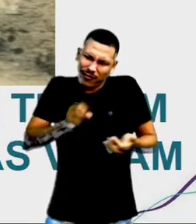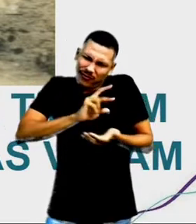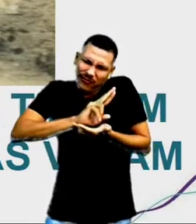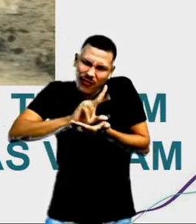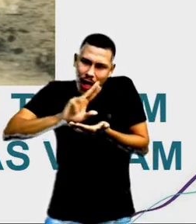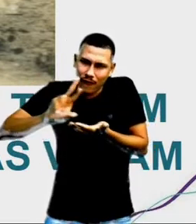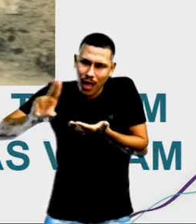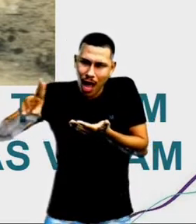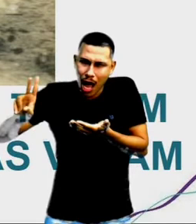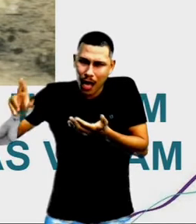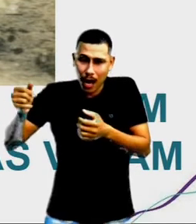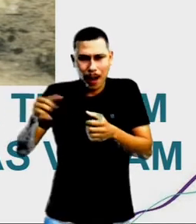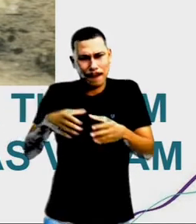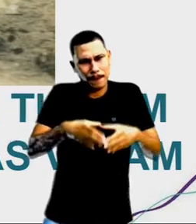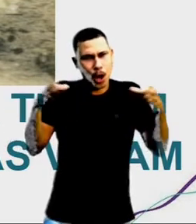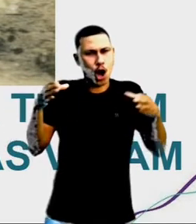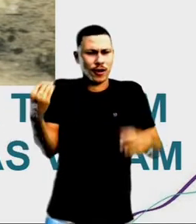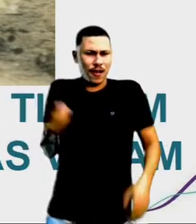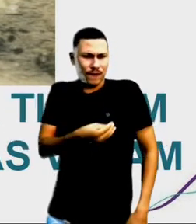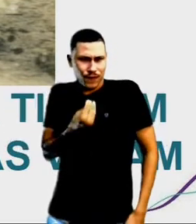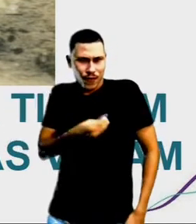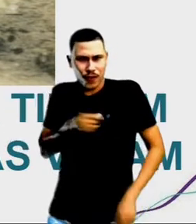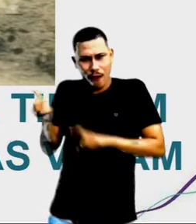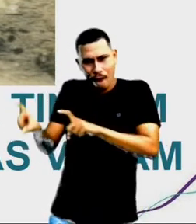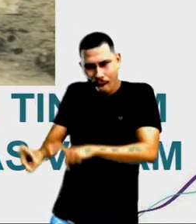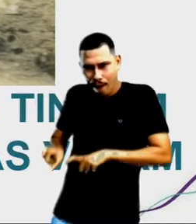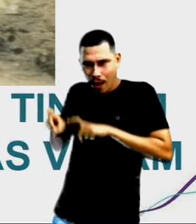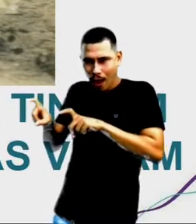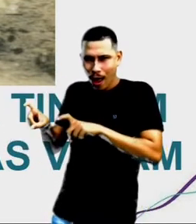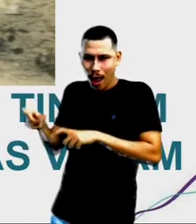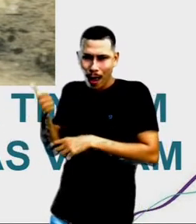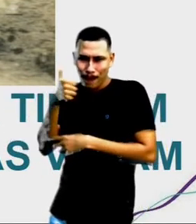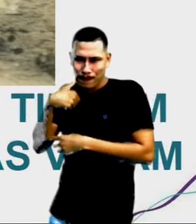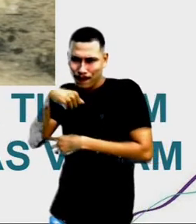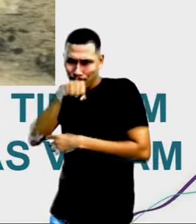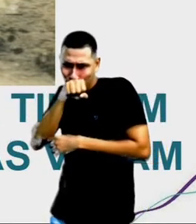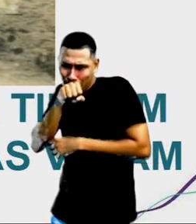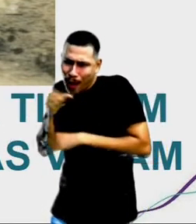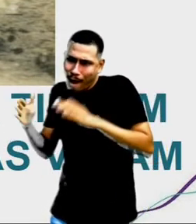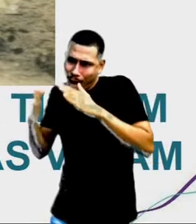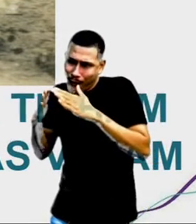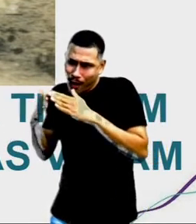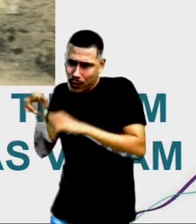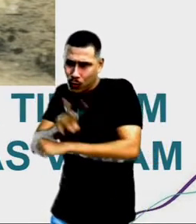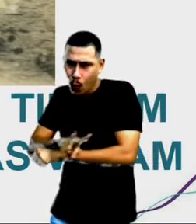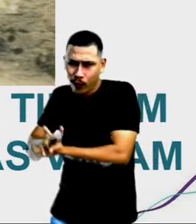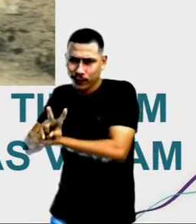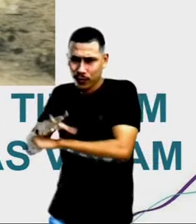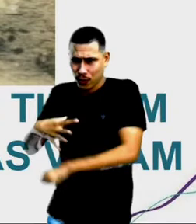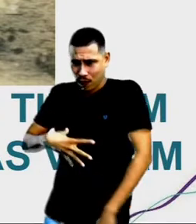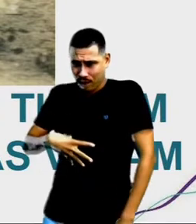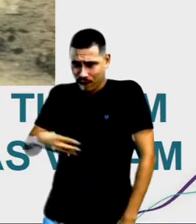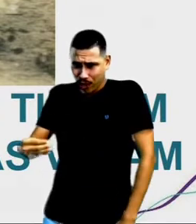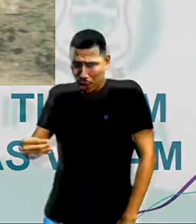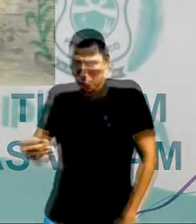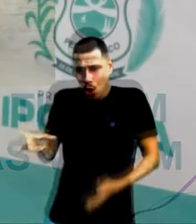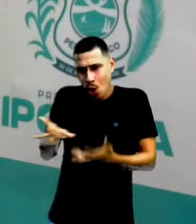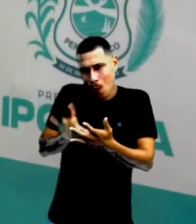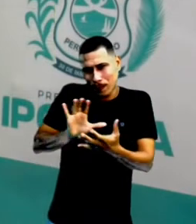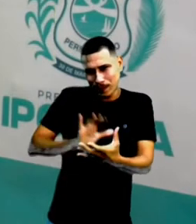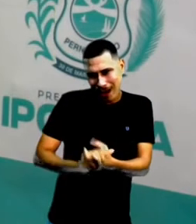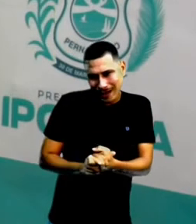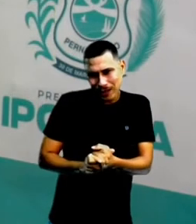viviam no campo. A mamãe ficava em casa cuidando dos filhos, do marido e